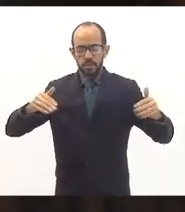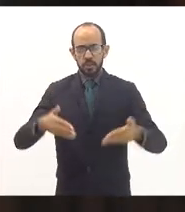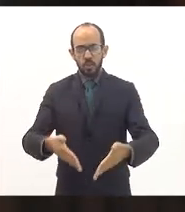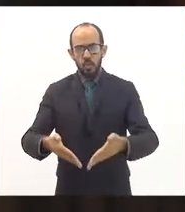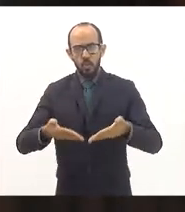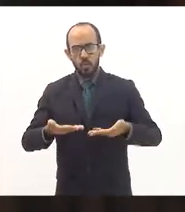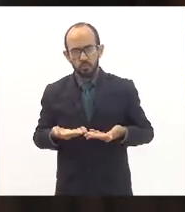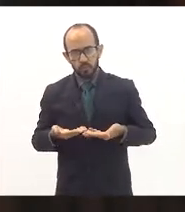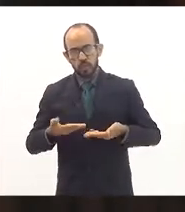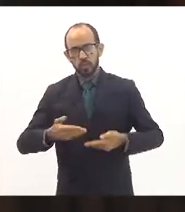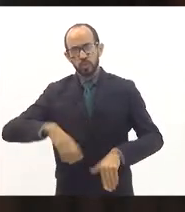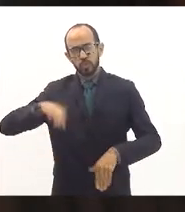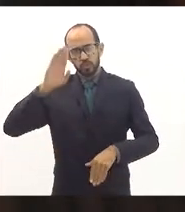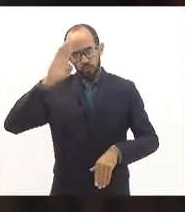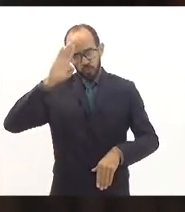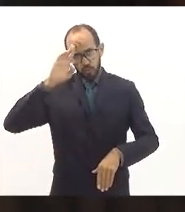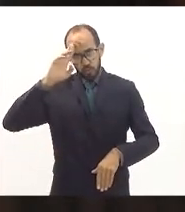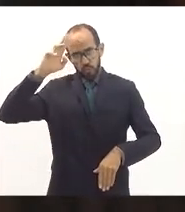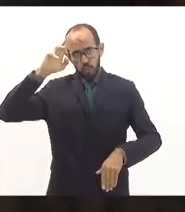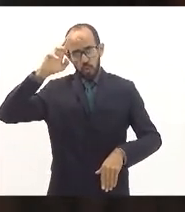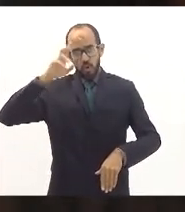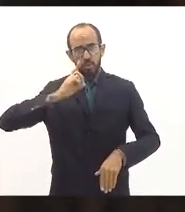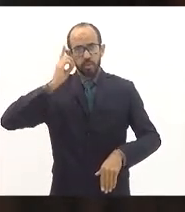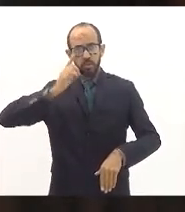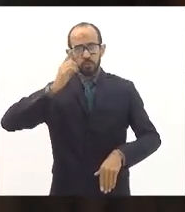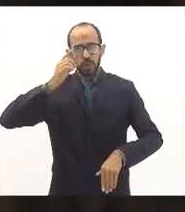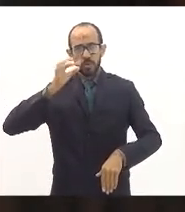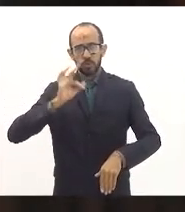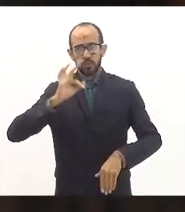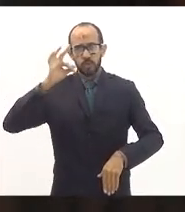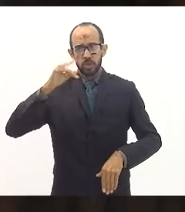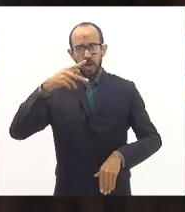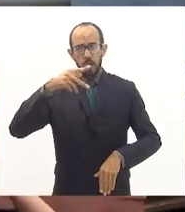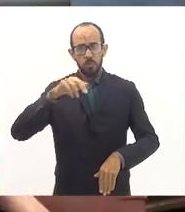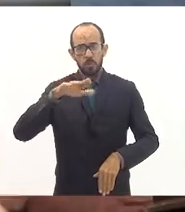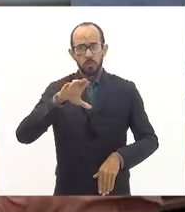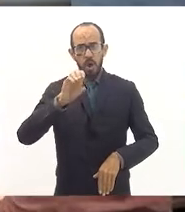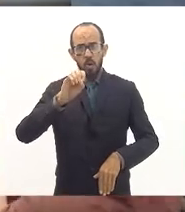convido o excelentíssimo senhor deputado federal Paulo Ramos.